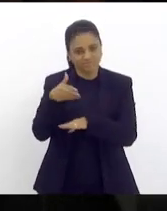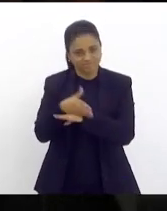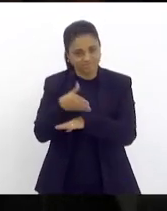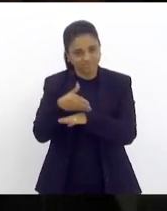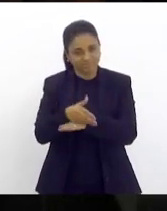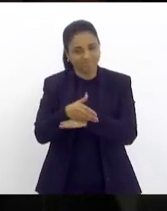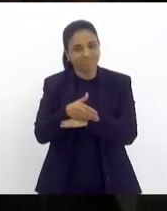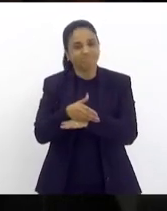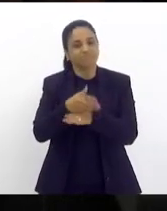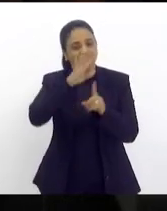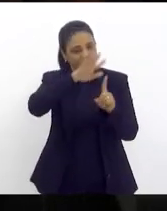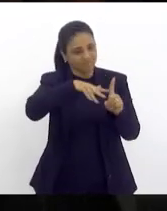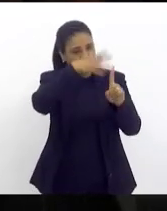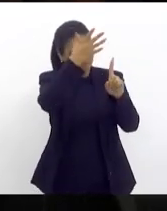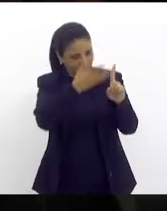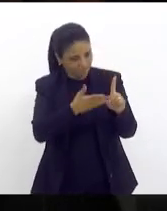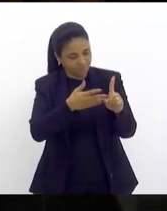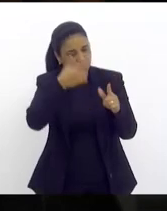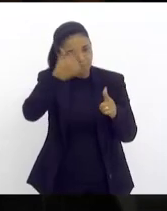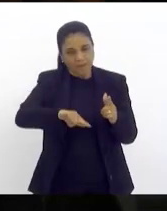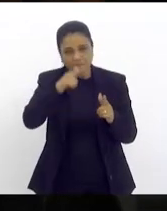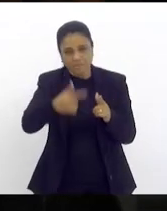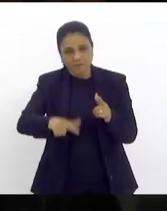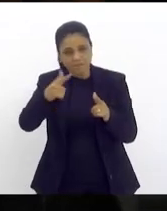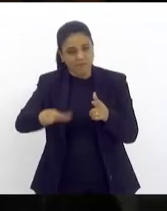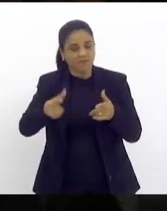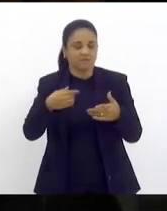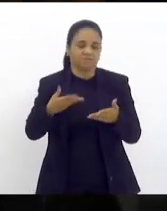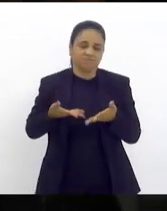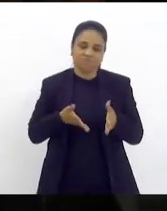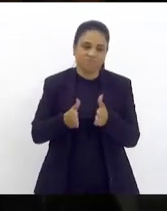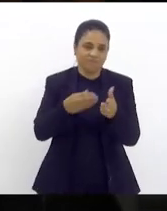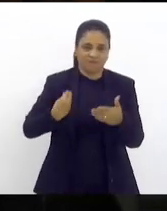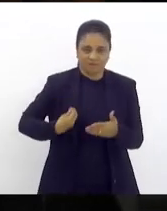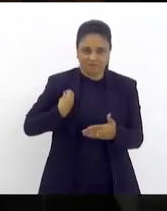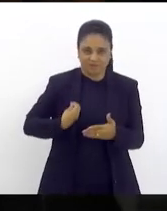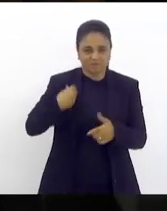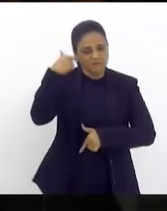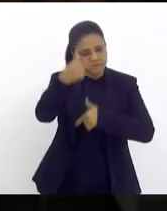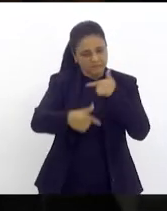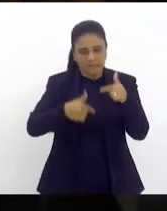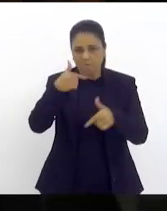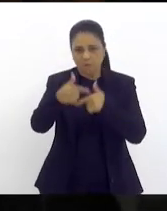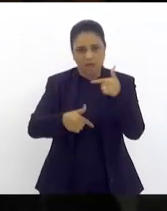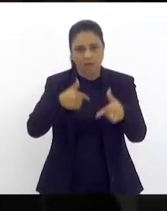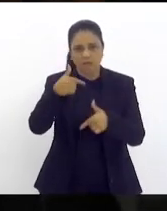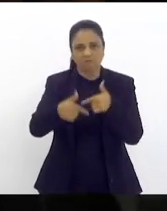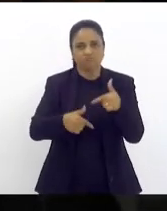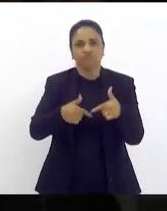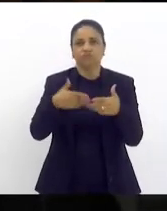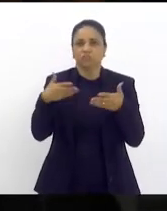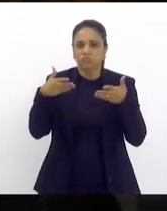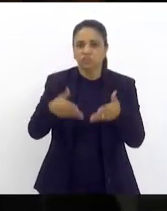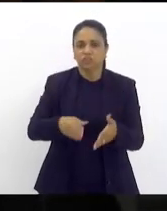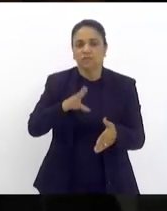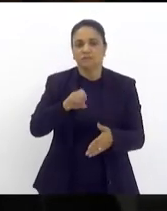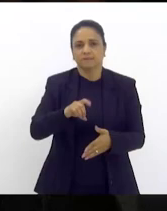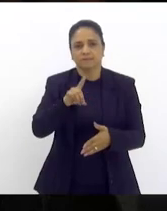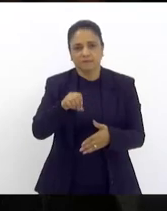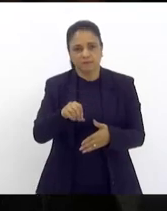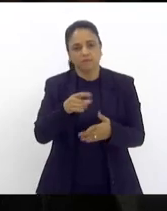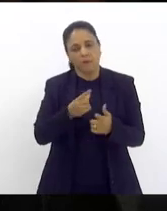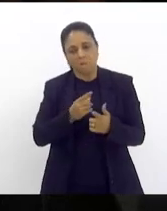ver você sendo homenageado cada vez mais em toda a sua vida. Porque você é trabalhador, você não tem... Você chega cedo, sai tarde,